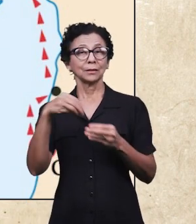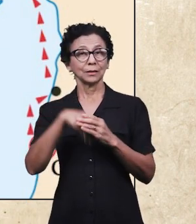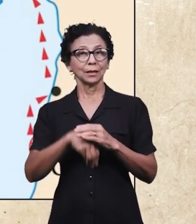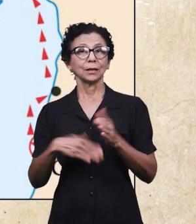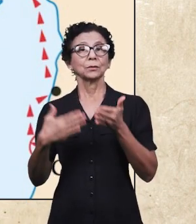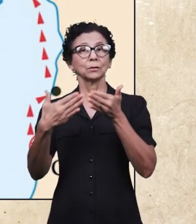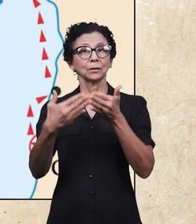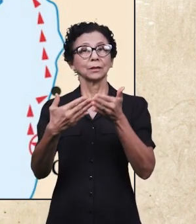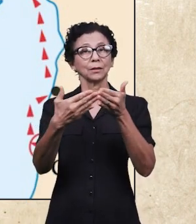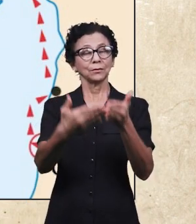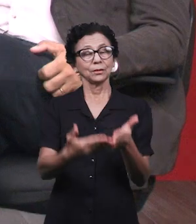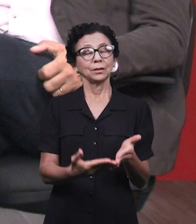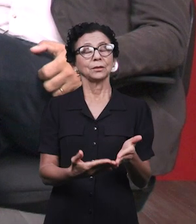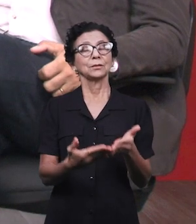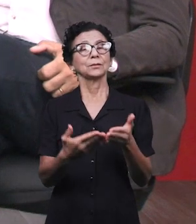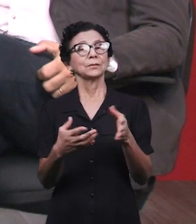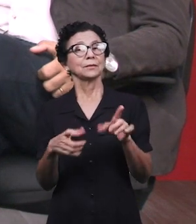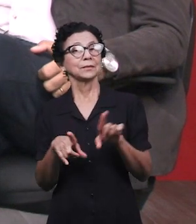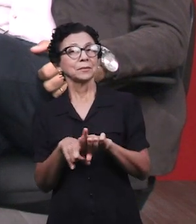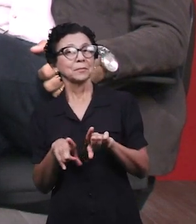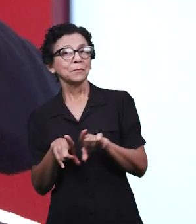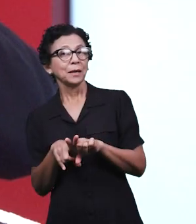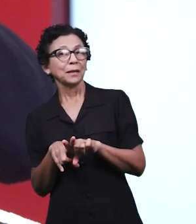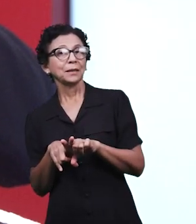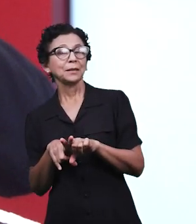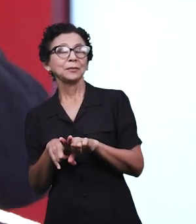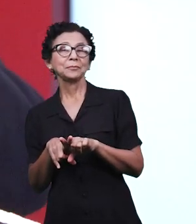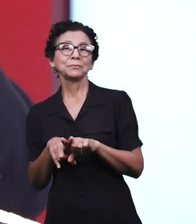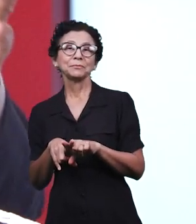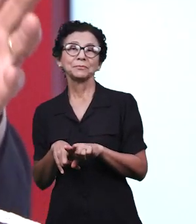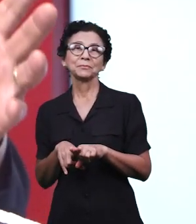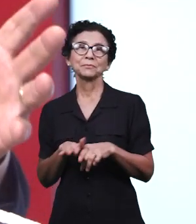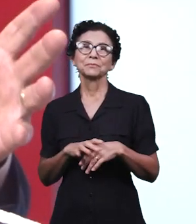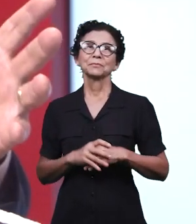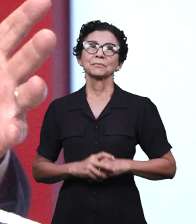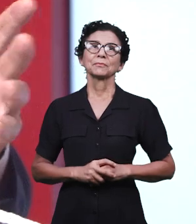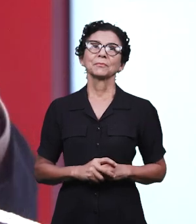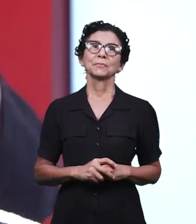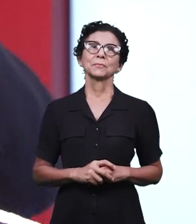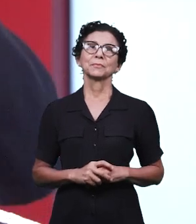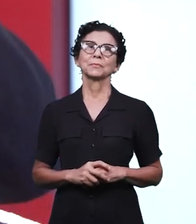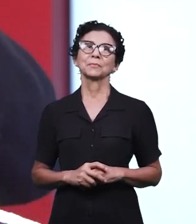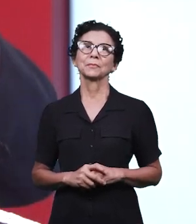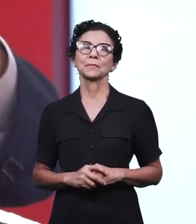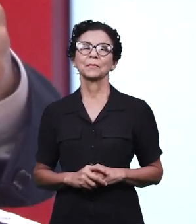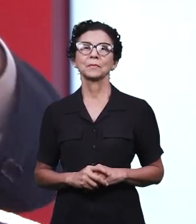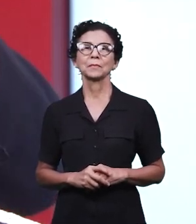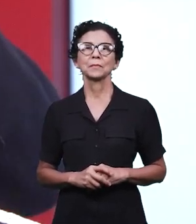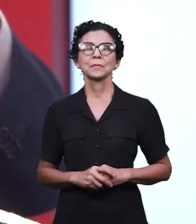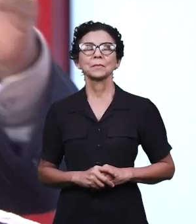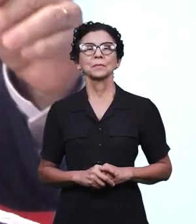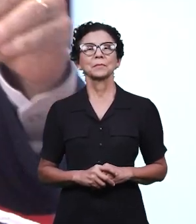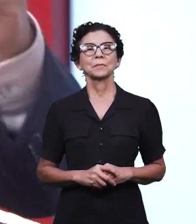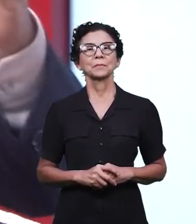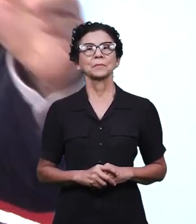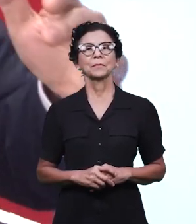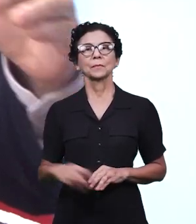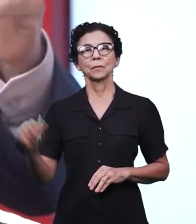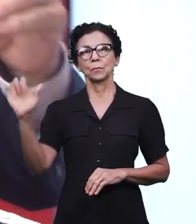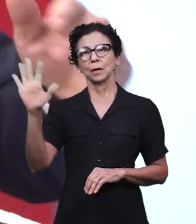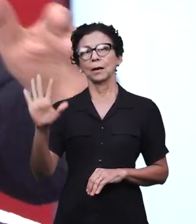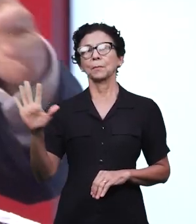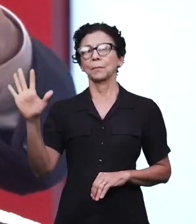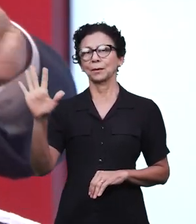um roteiro inicial para que os irmãos tenham facilidade de acompanhar e depois saímos pontilhando com os fatos